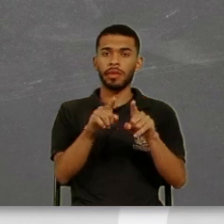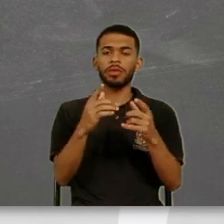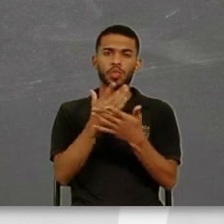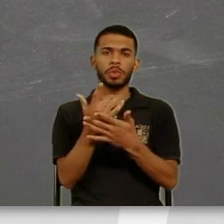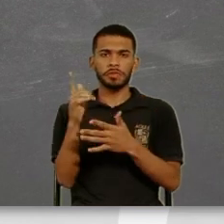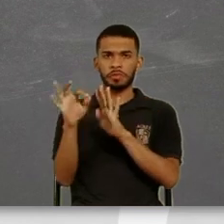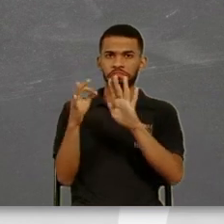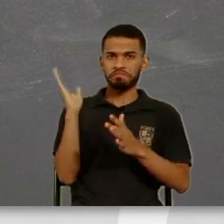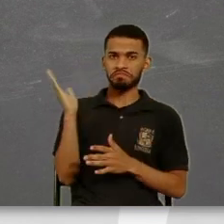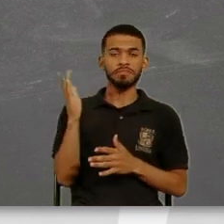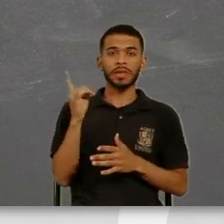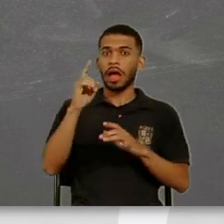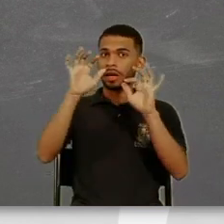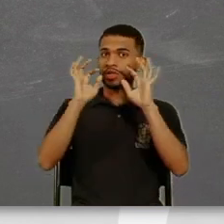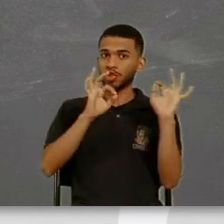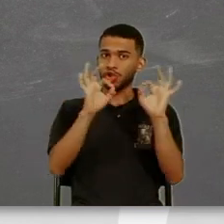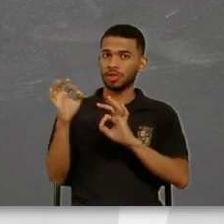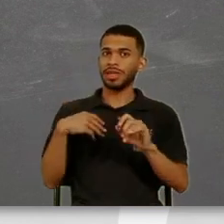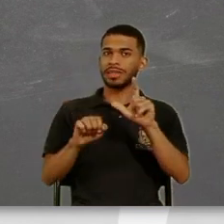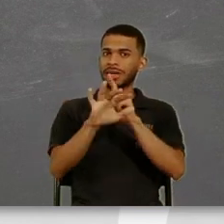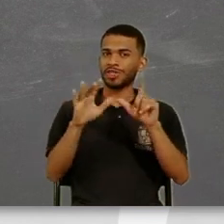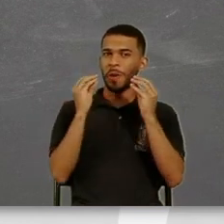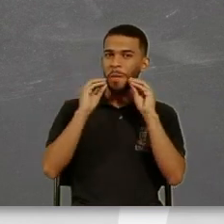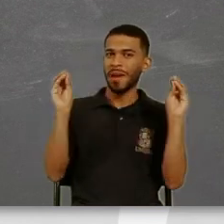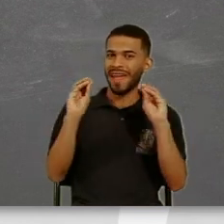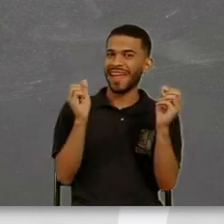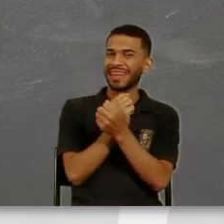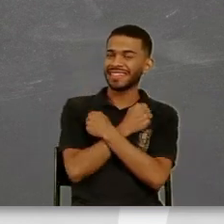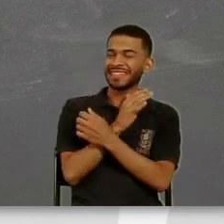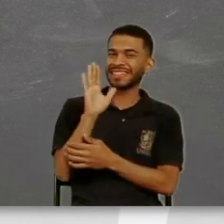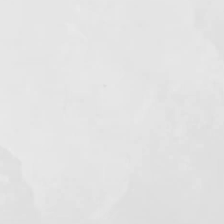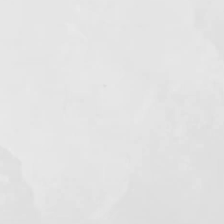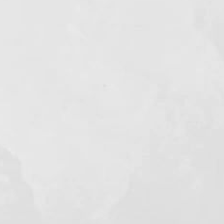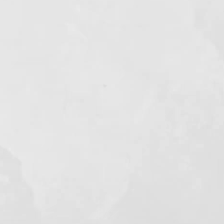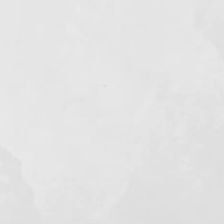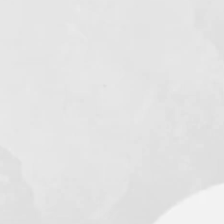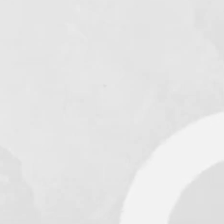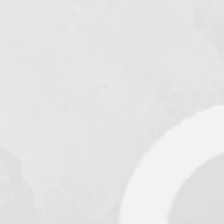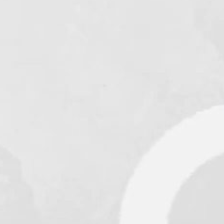e não deixem de ver o nosso material na sala digital. Um beijo grande e até a próxima aula.